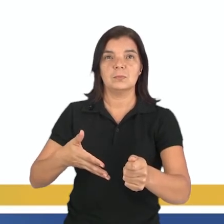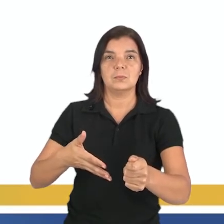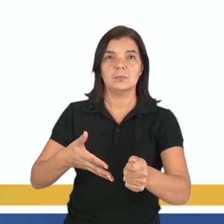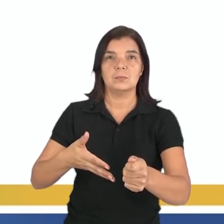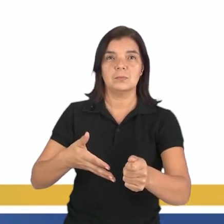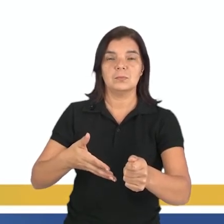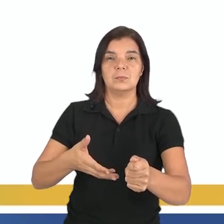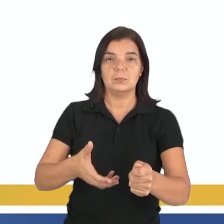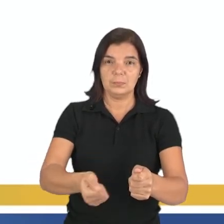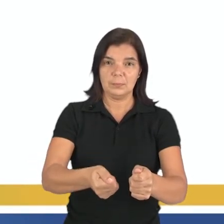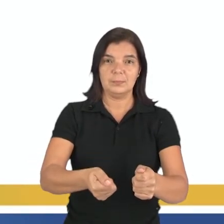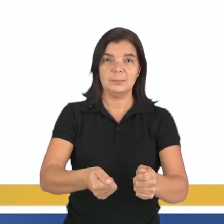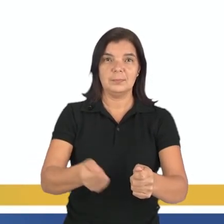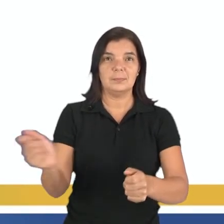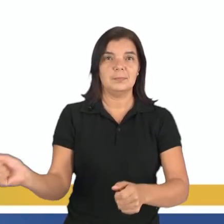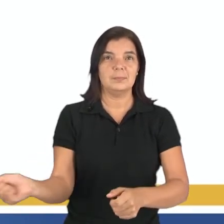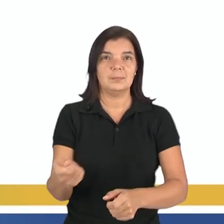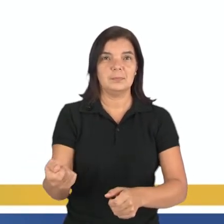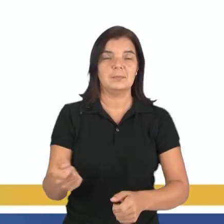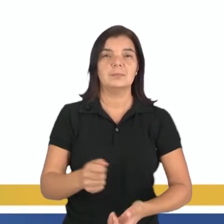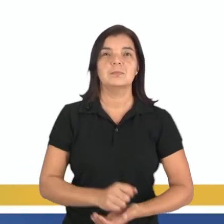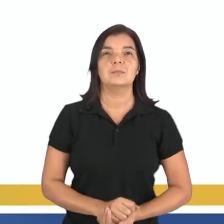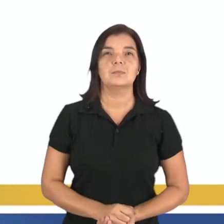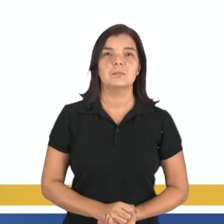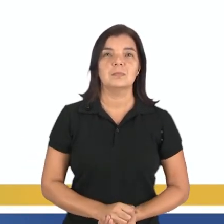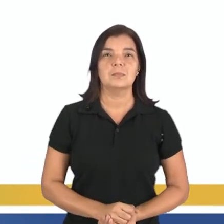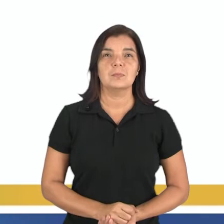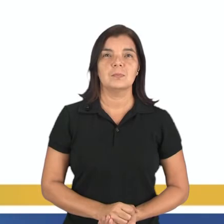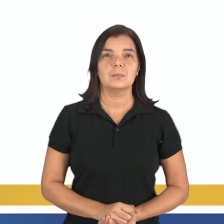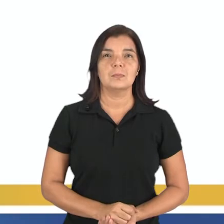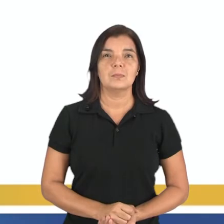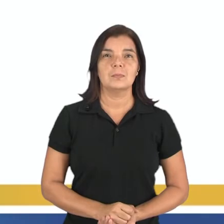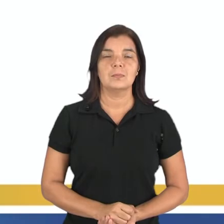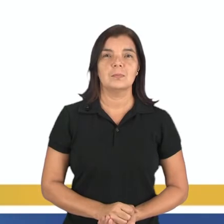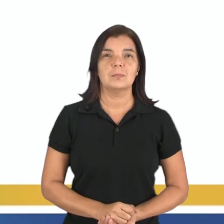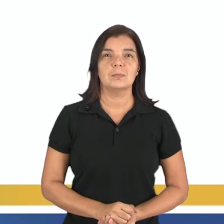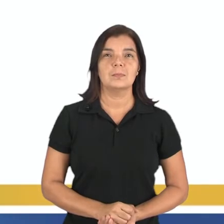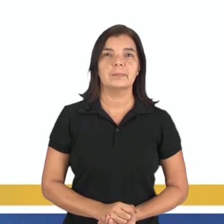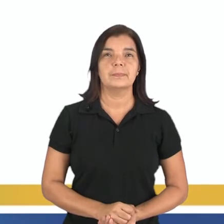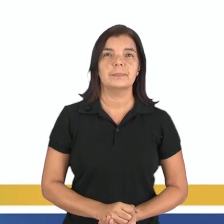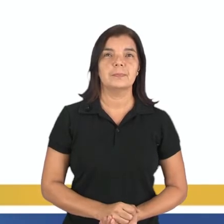ó, na raquete. Prepara. 1, 2, 3 e...